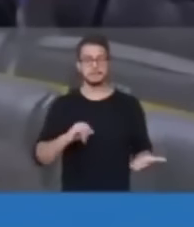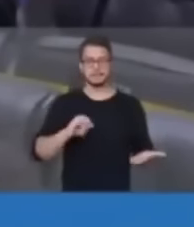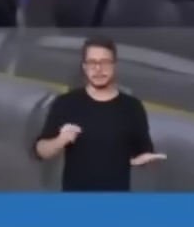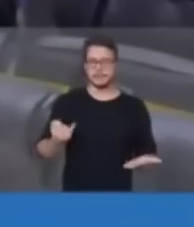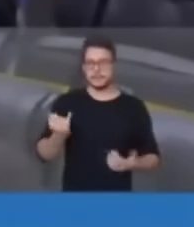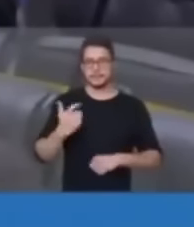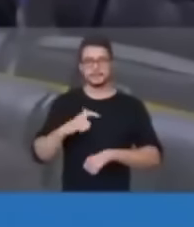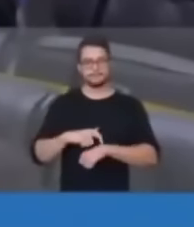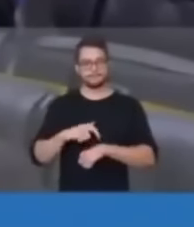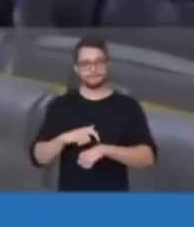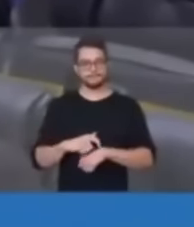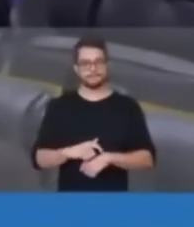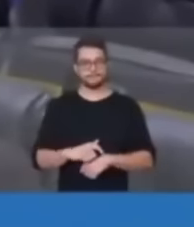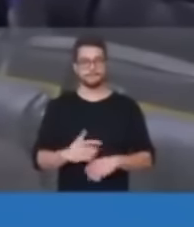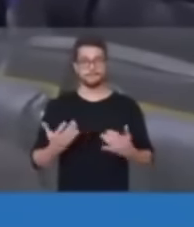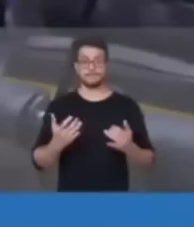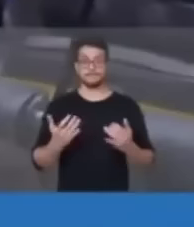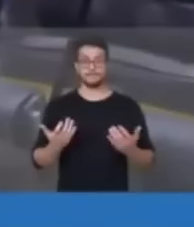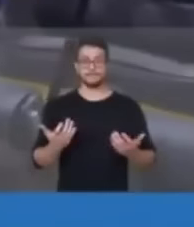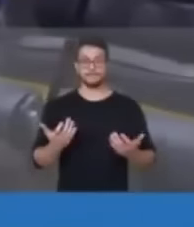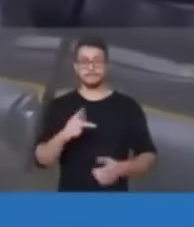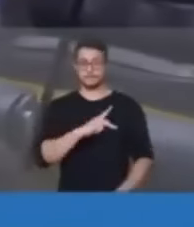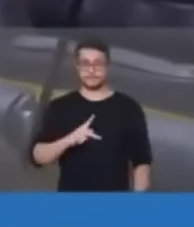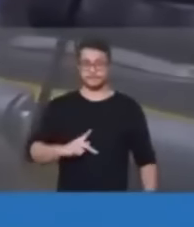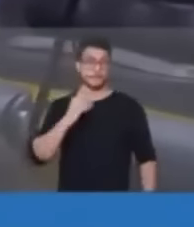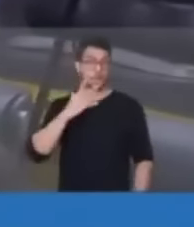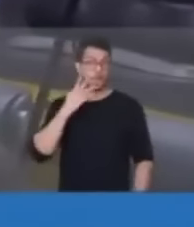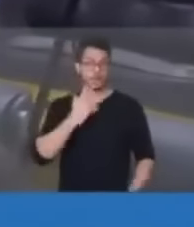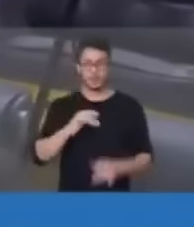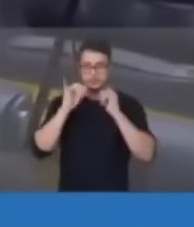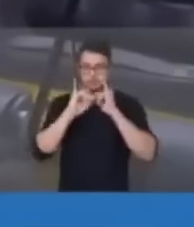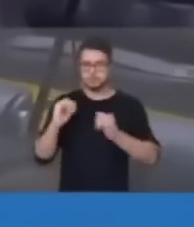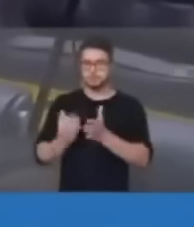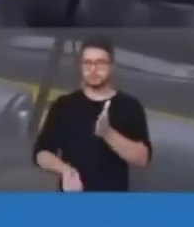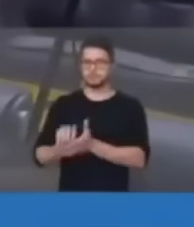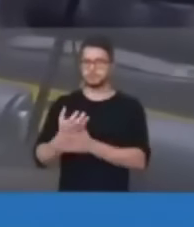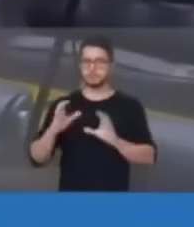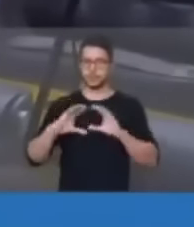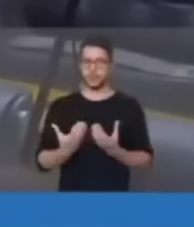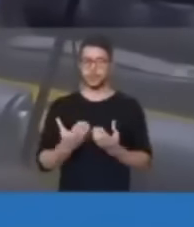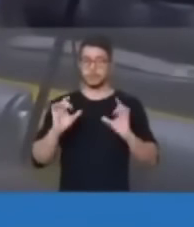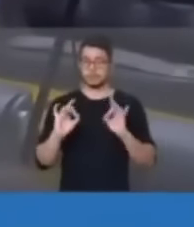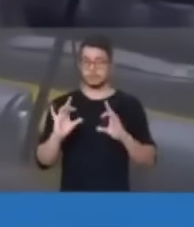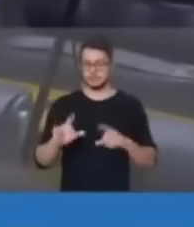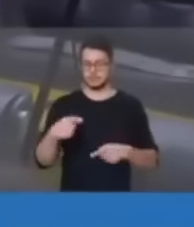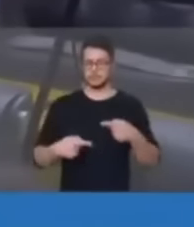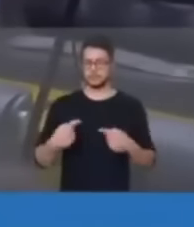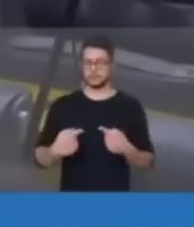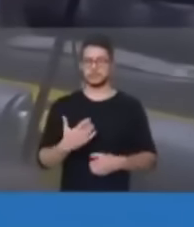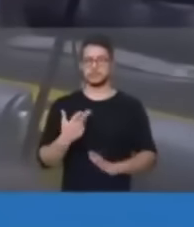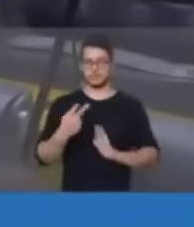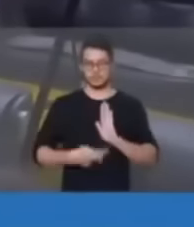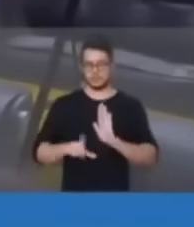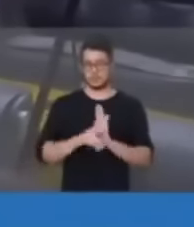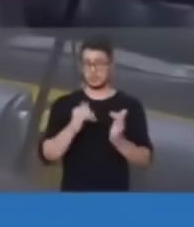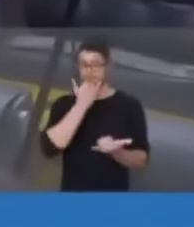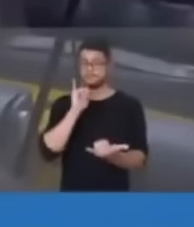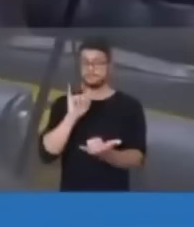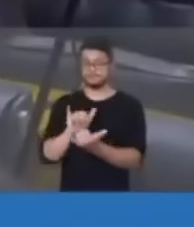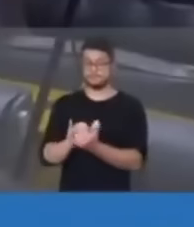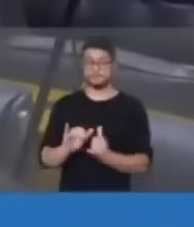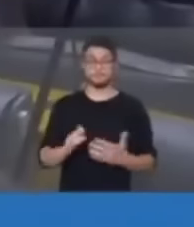nadador falar né pessoal o nadador bolsonarista esse indivíduo é da pior qualidade né